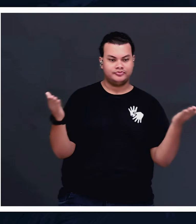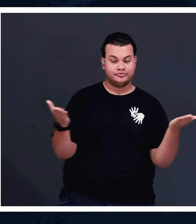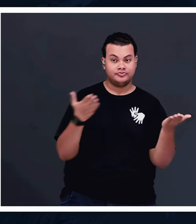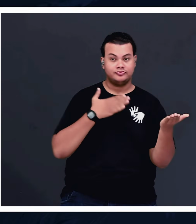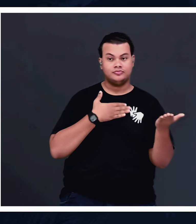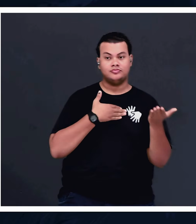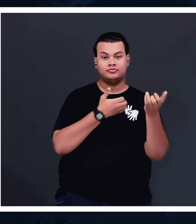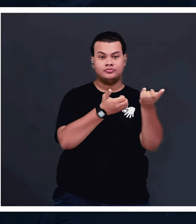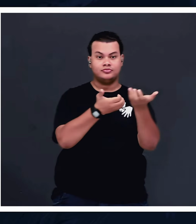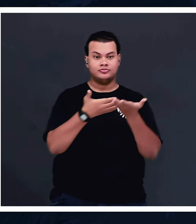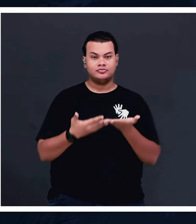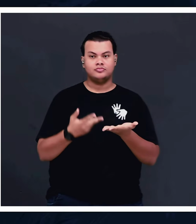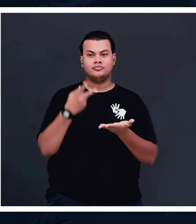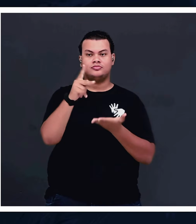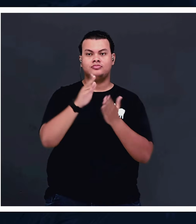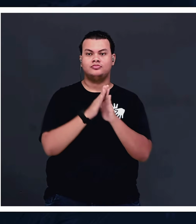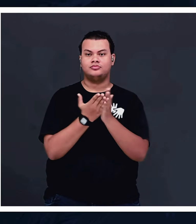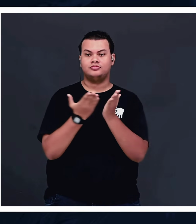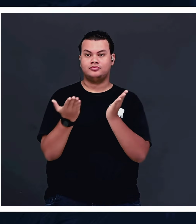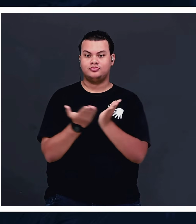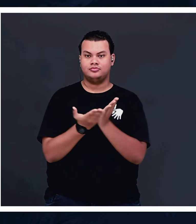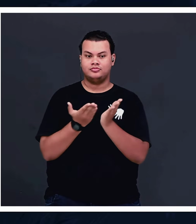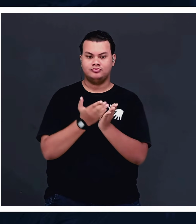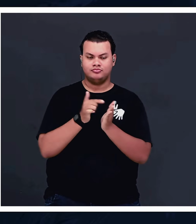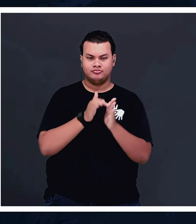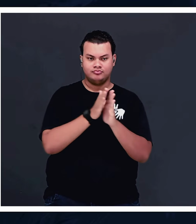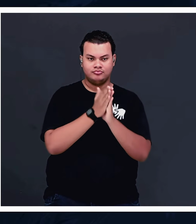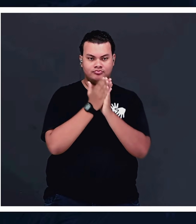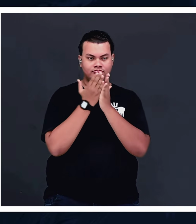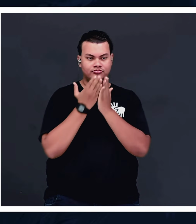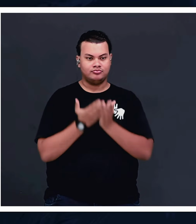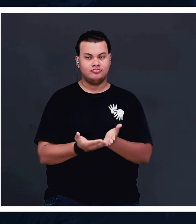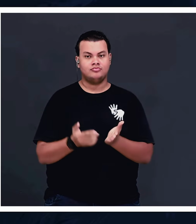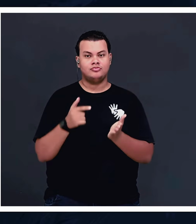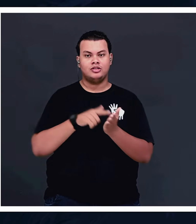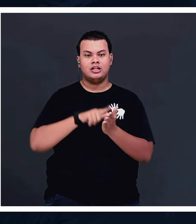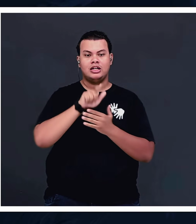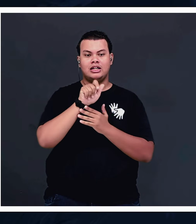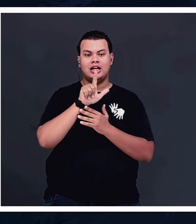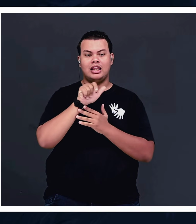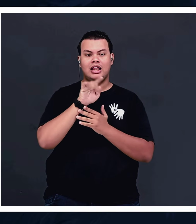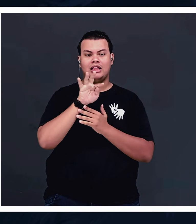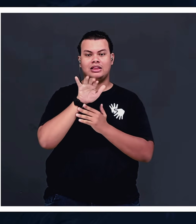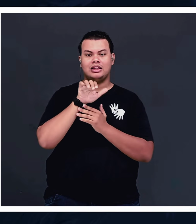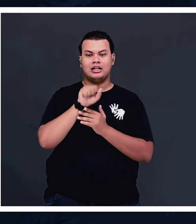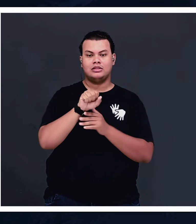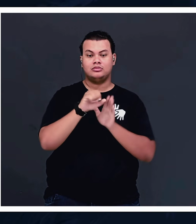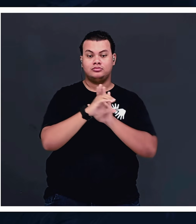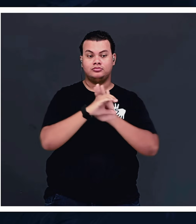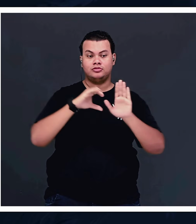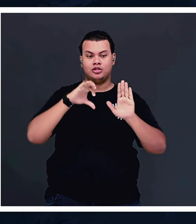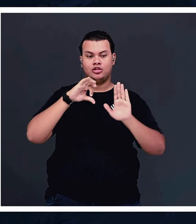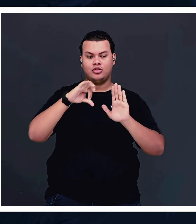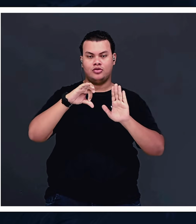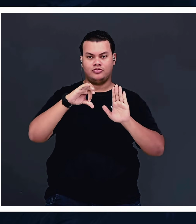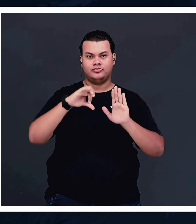Eu convido vocês a abrir a palavra do Senhor em Gálatas capítulo 9.